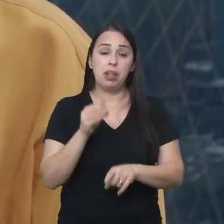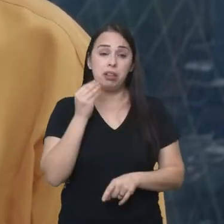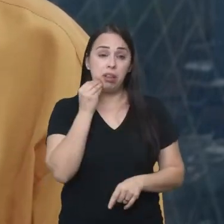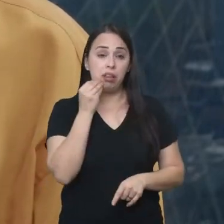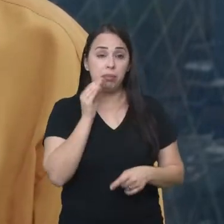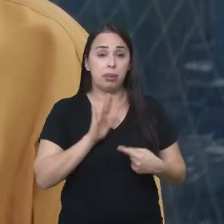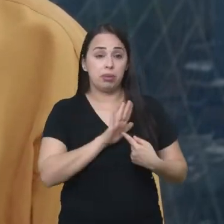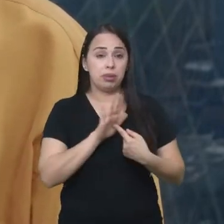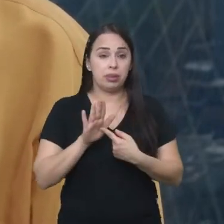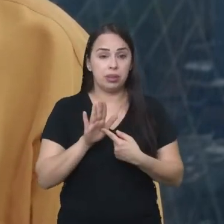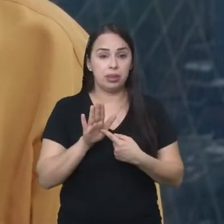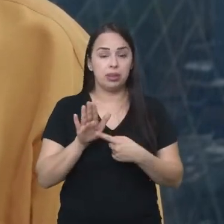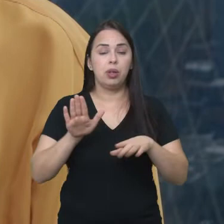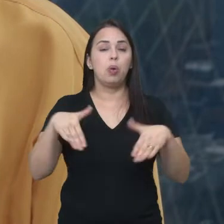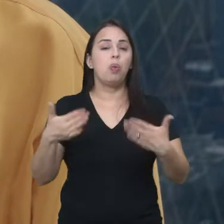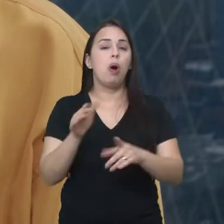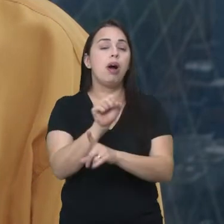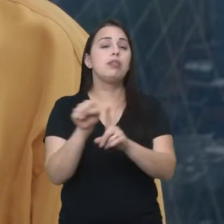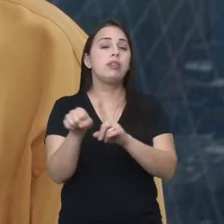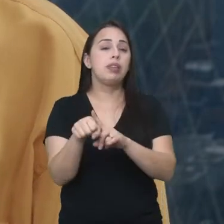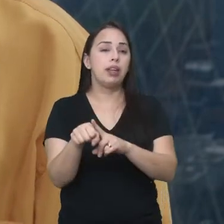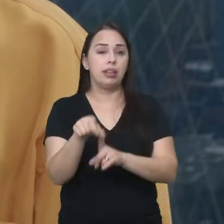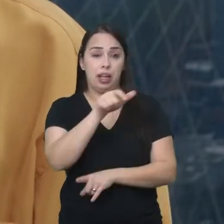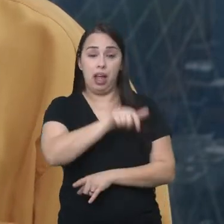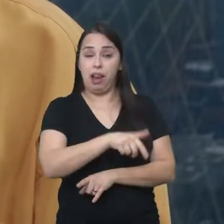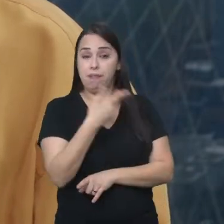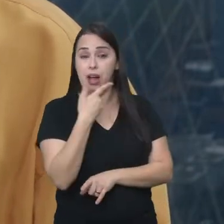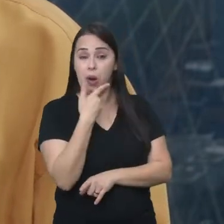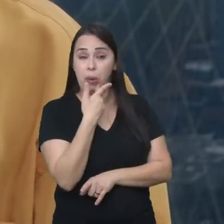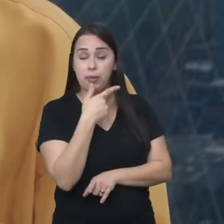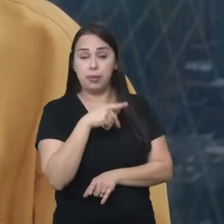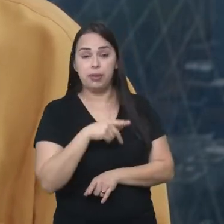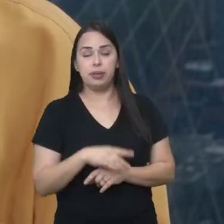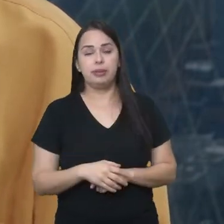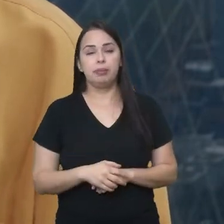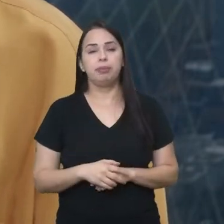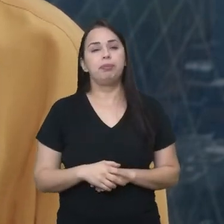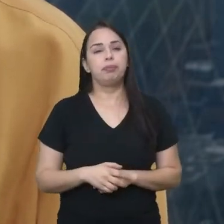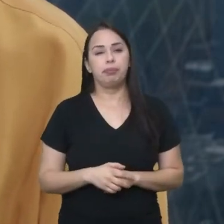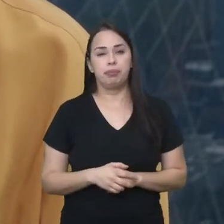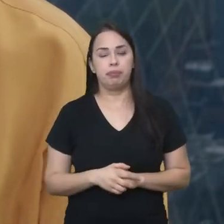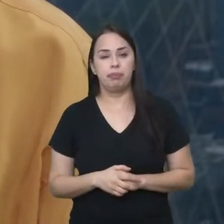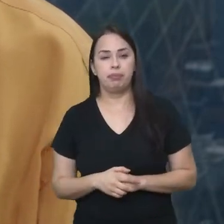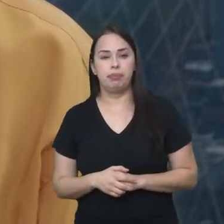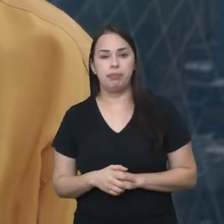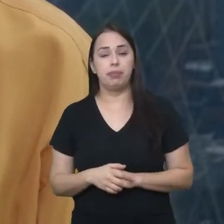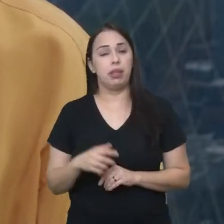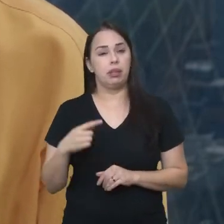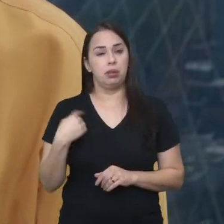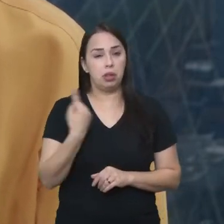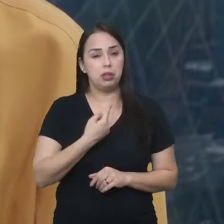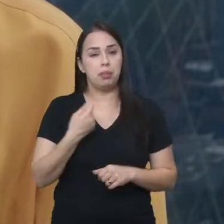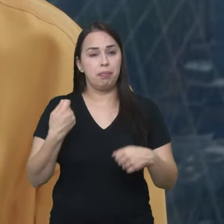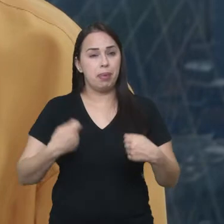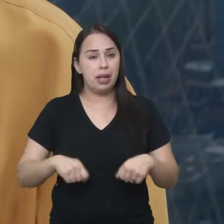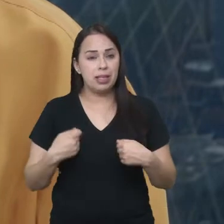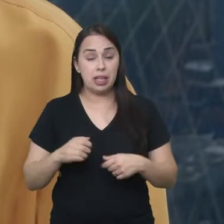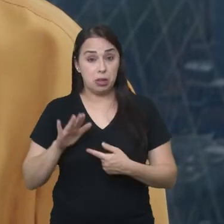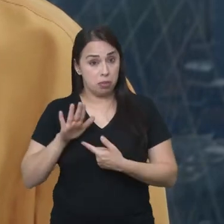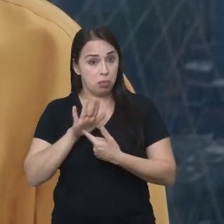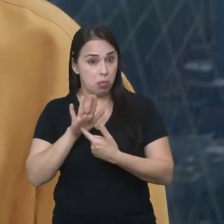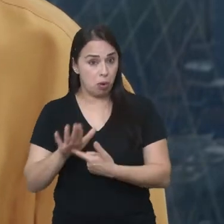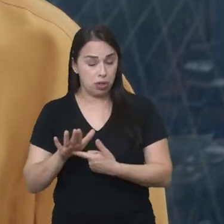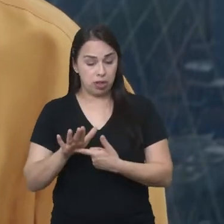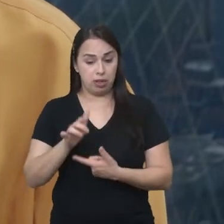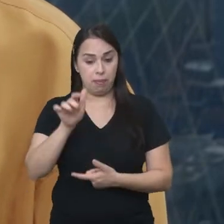nós somos, que nem foi trazido pelo Dr. Gilson, né? A gente tem que trazer essa questão, né, de mostrar que somos pessoas, né,